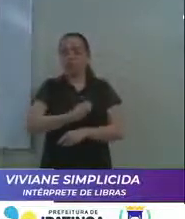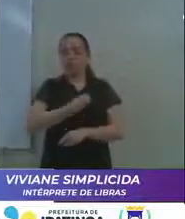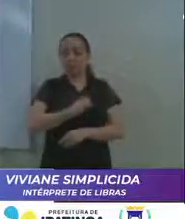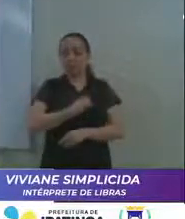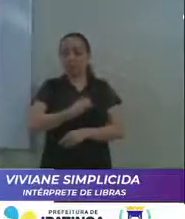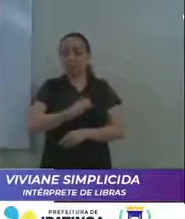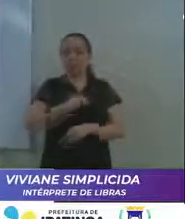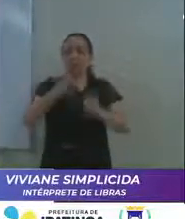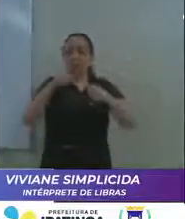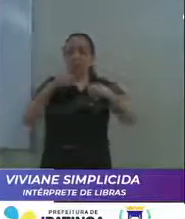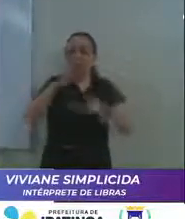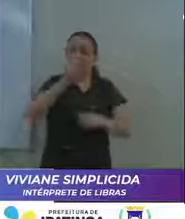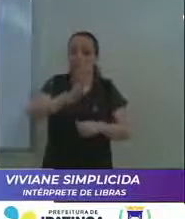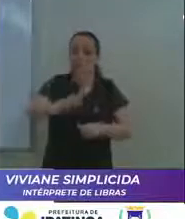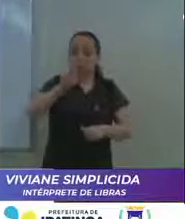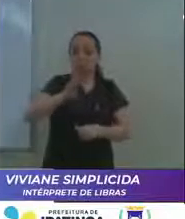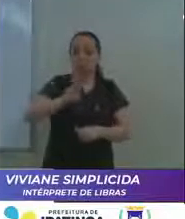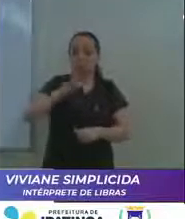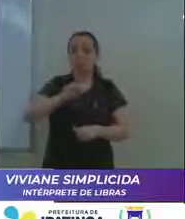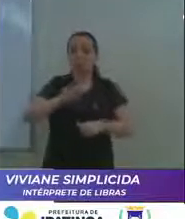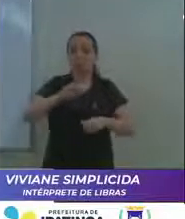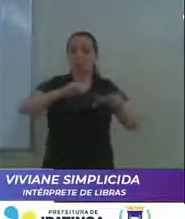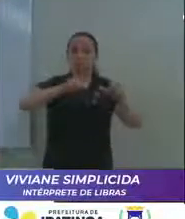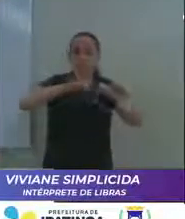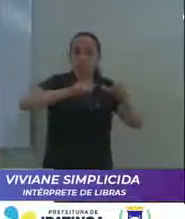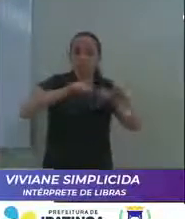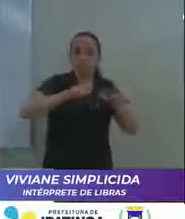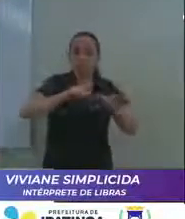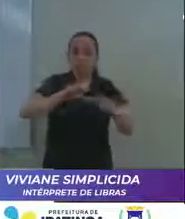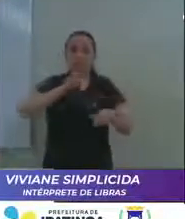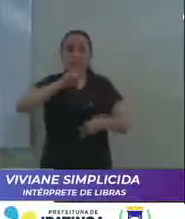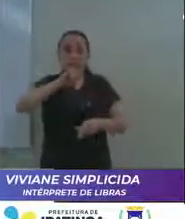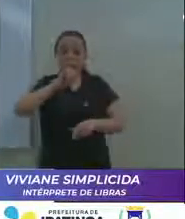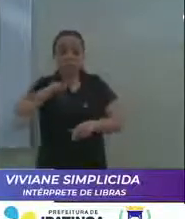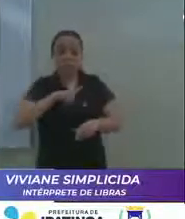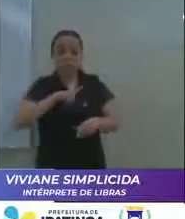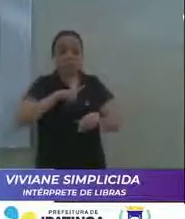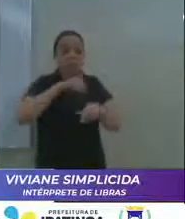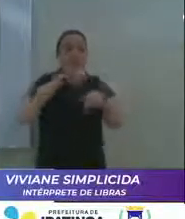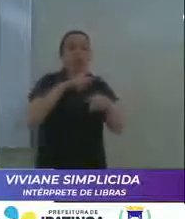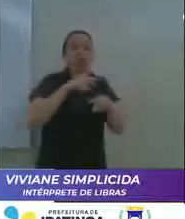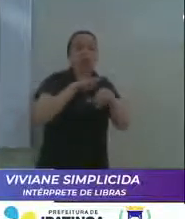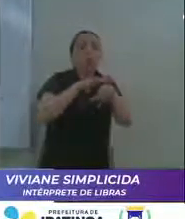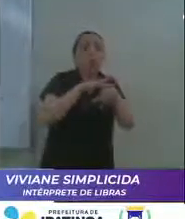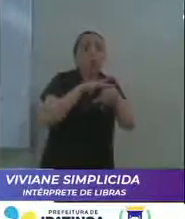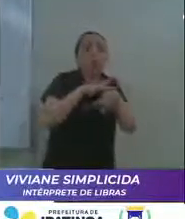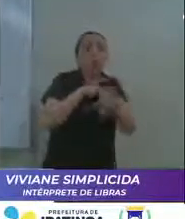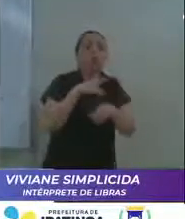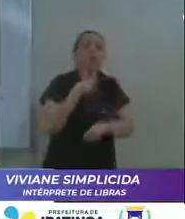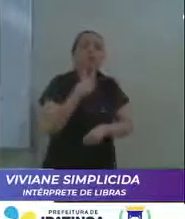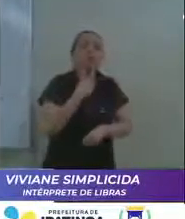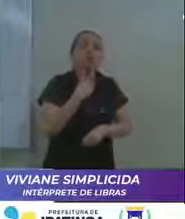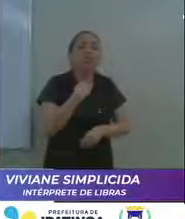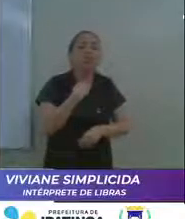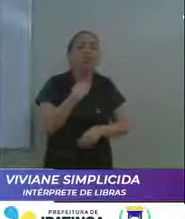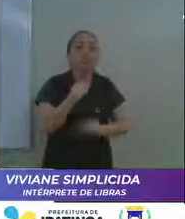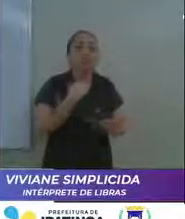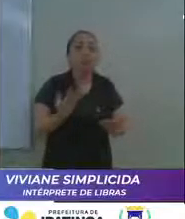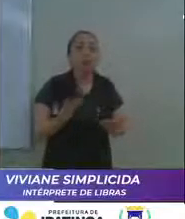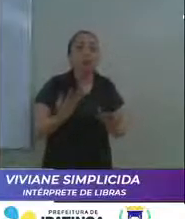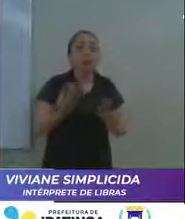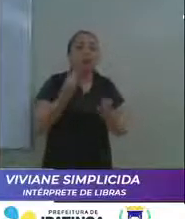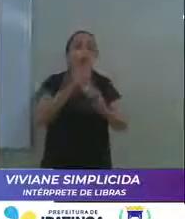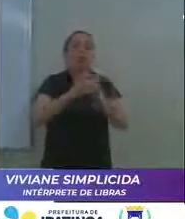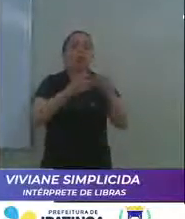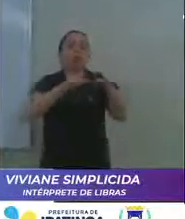a voz como trabalho. E se eu tenho o adoecimento do meu instrumento de trabalho, se eu